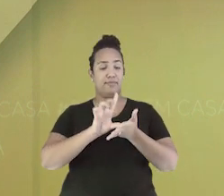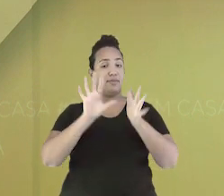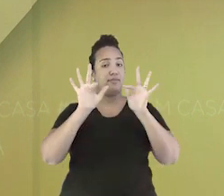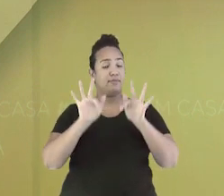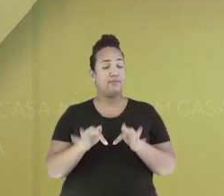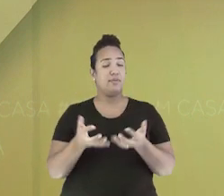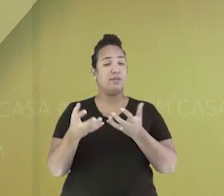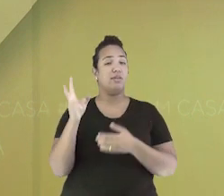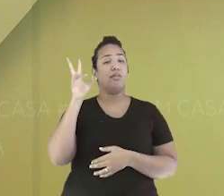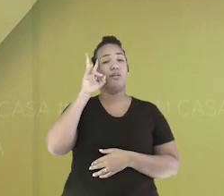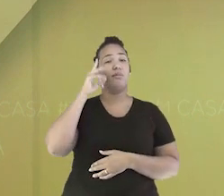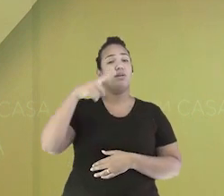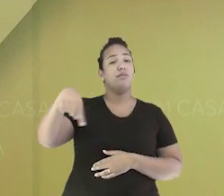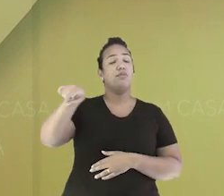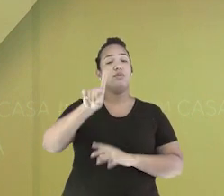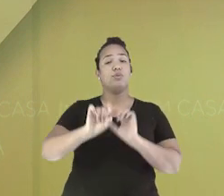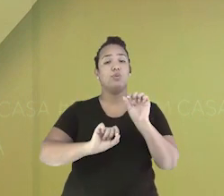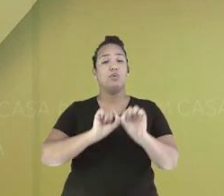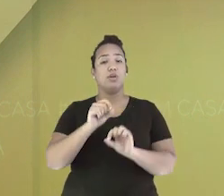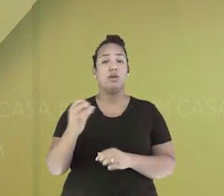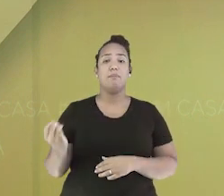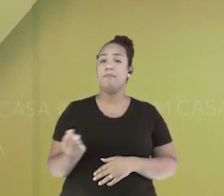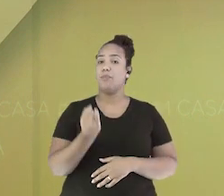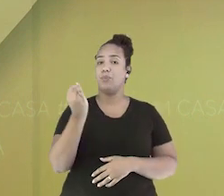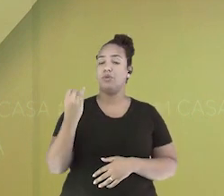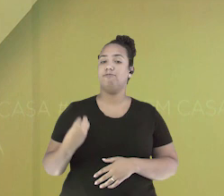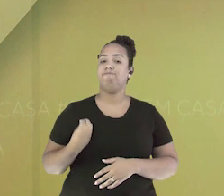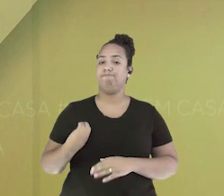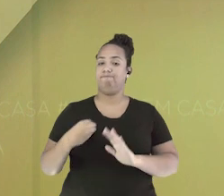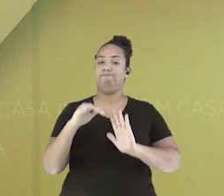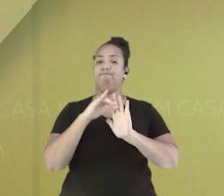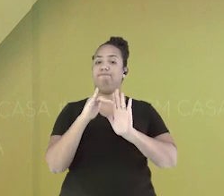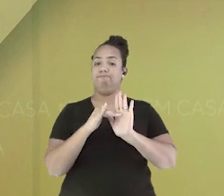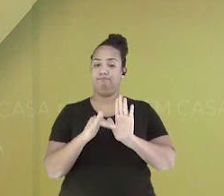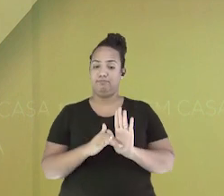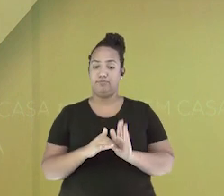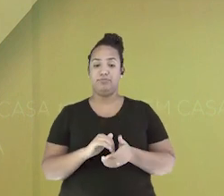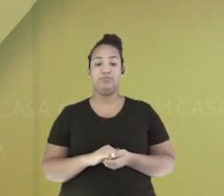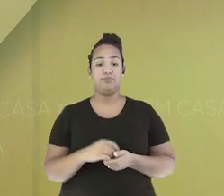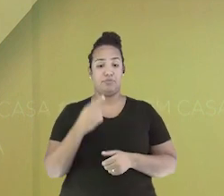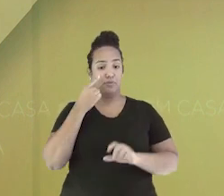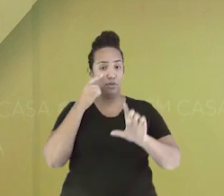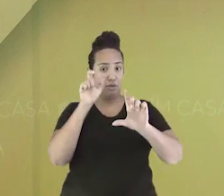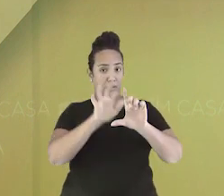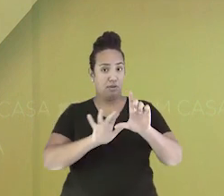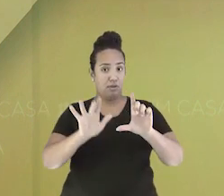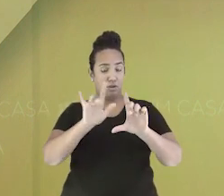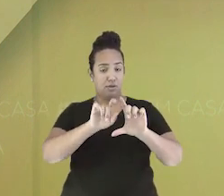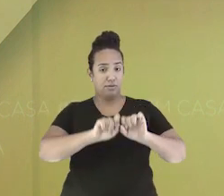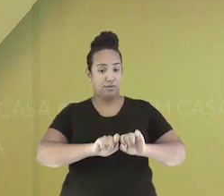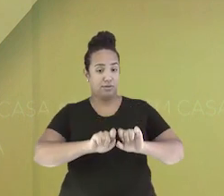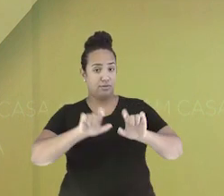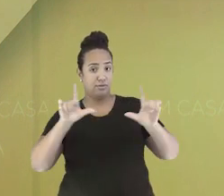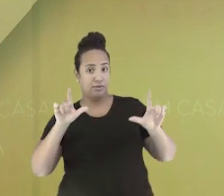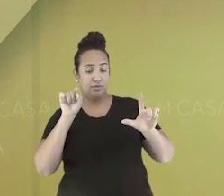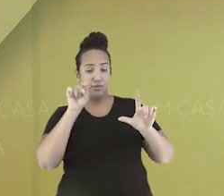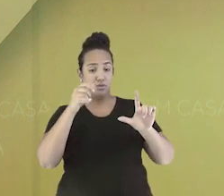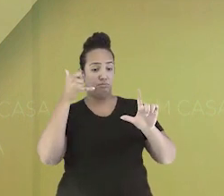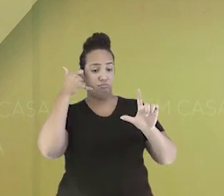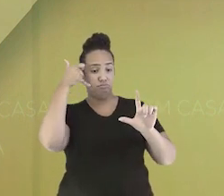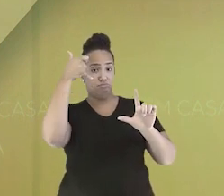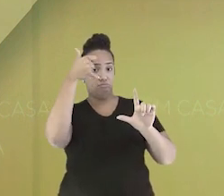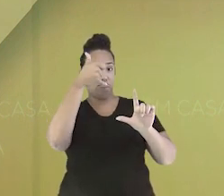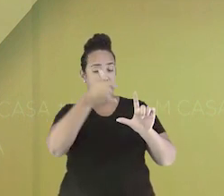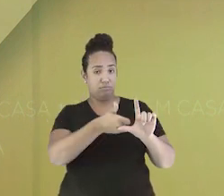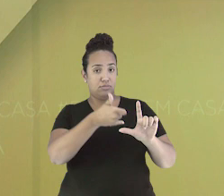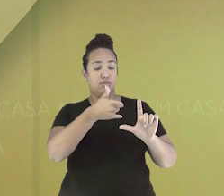eu só queria lembrar a vocês a importância de assinar a lista de presença. Tem um QR Code aparecendo aqui na sua tela, que você aponta a câmera